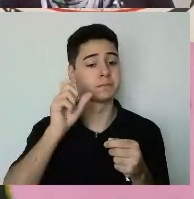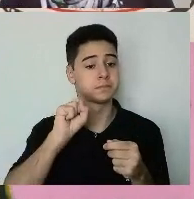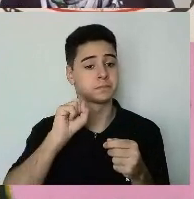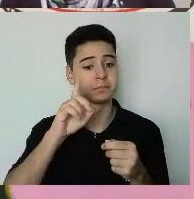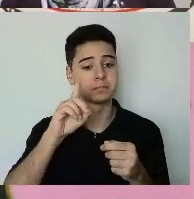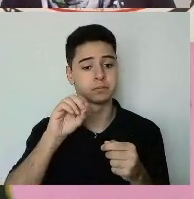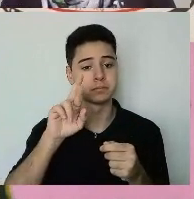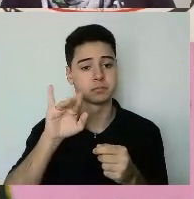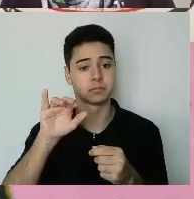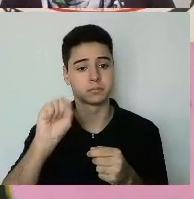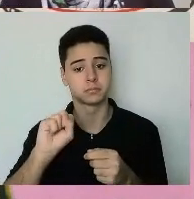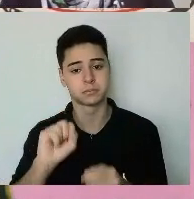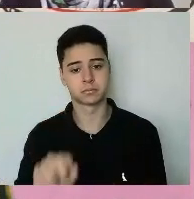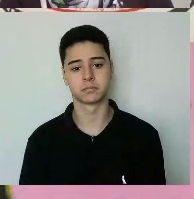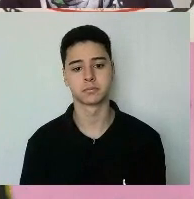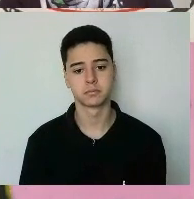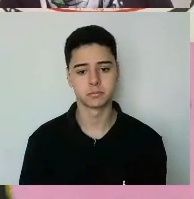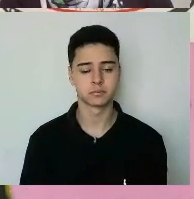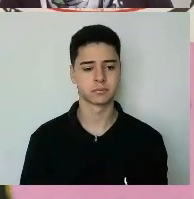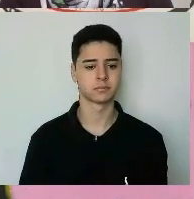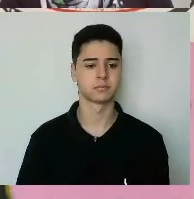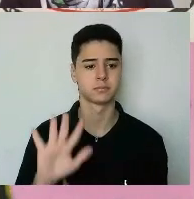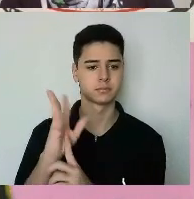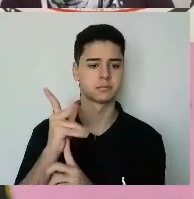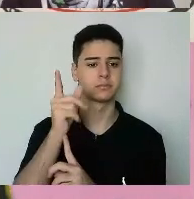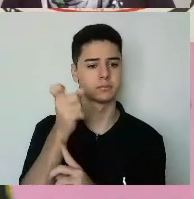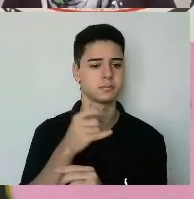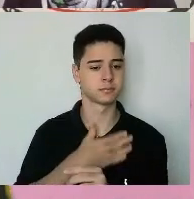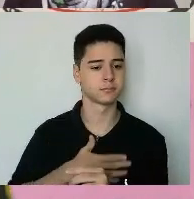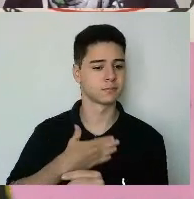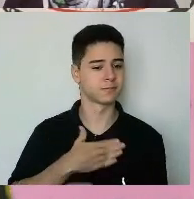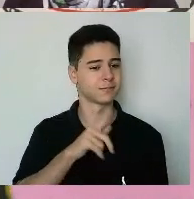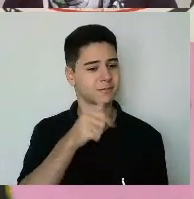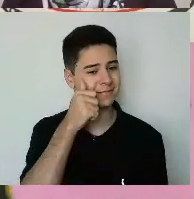Salcedo, grande artista, gosto dela.